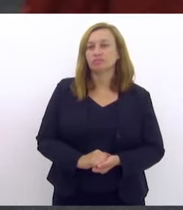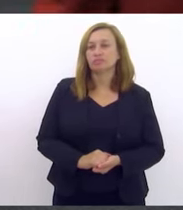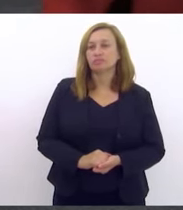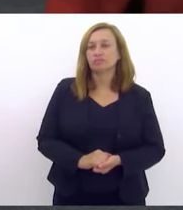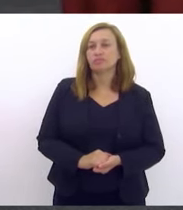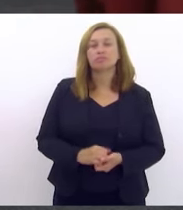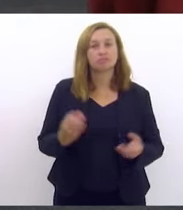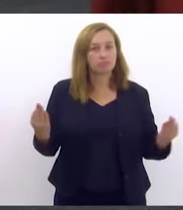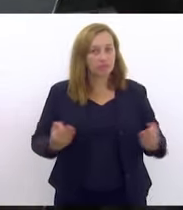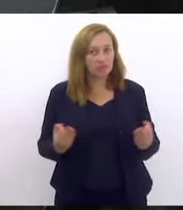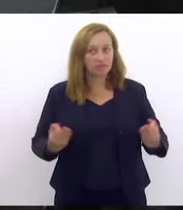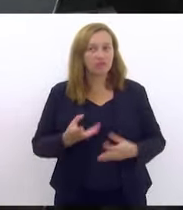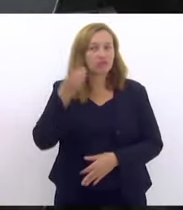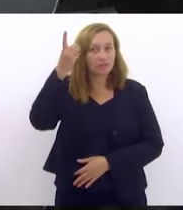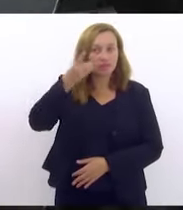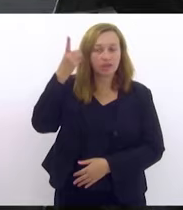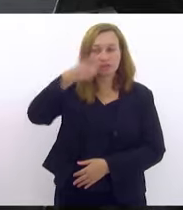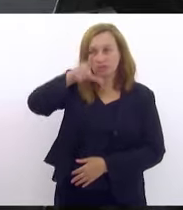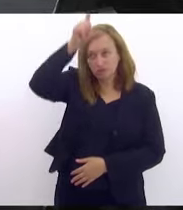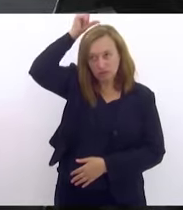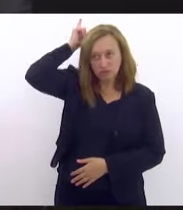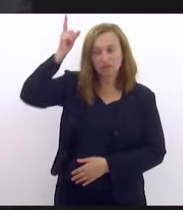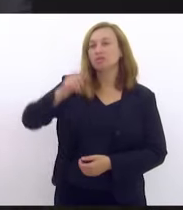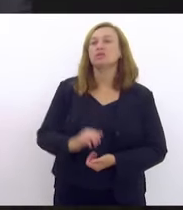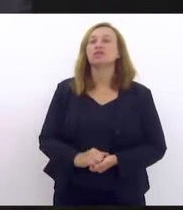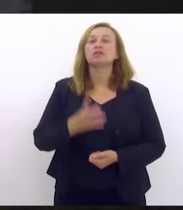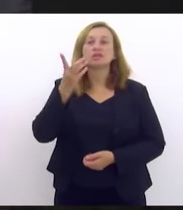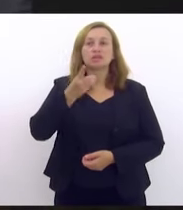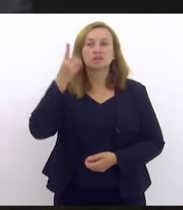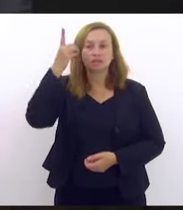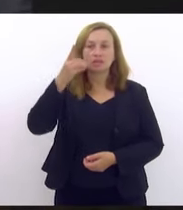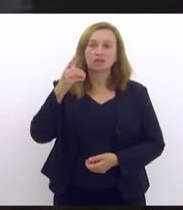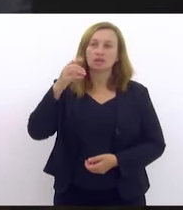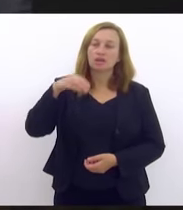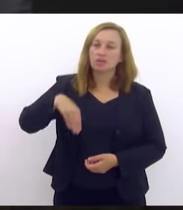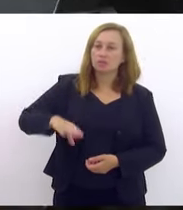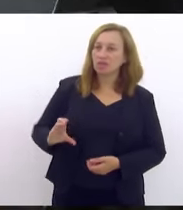favoravelmente. Perfeito, deputado Luiz. Deputado Carlos Mink.